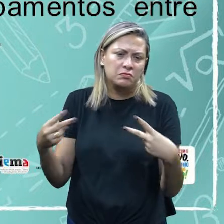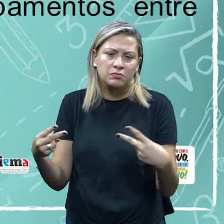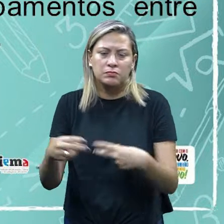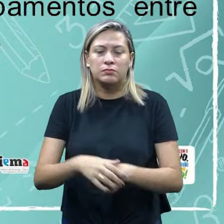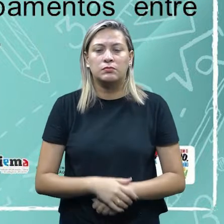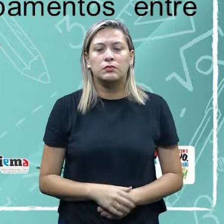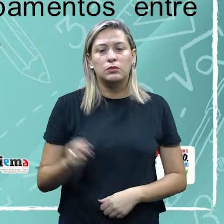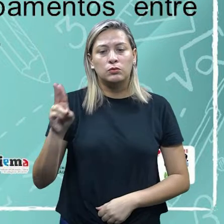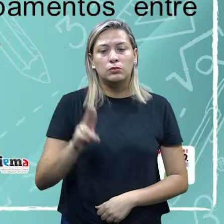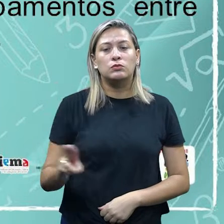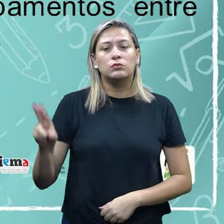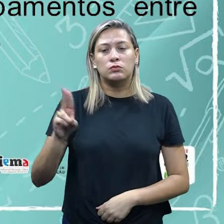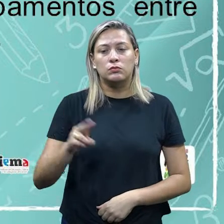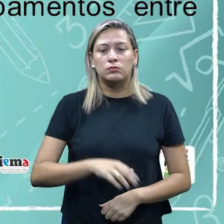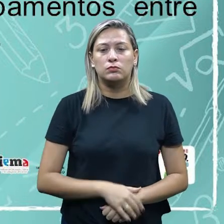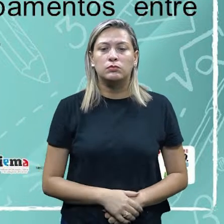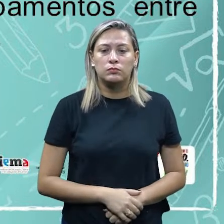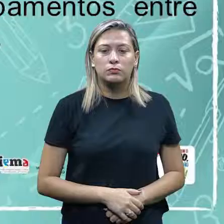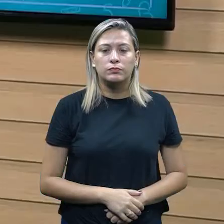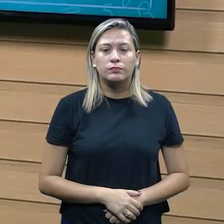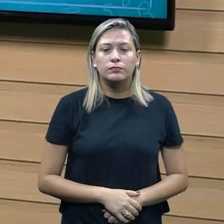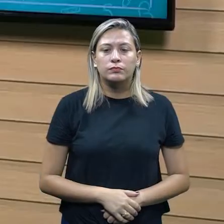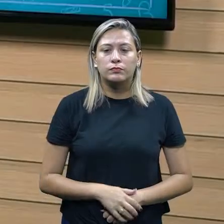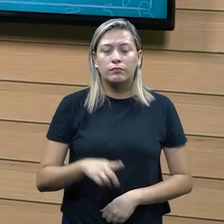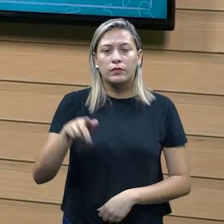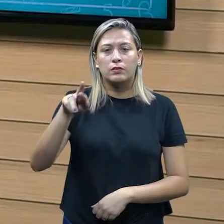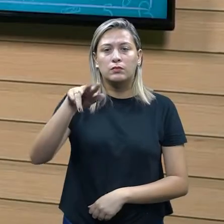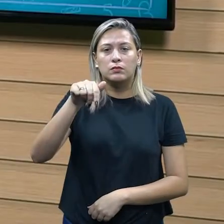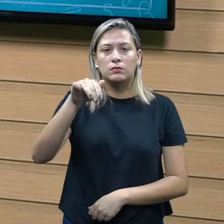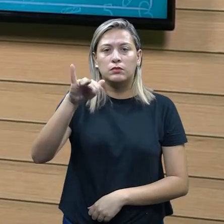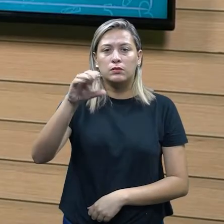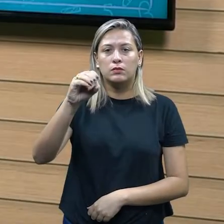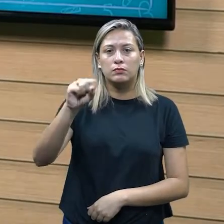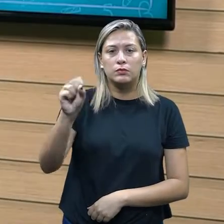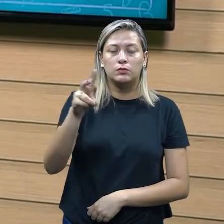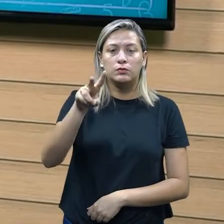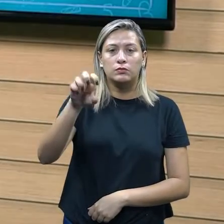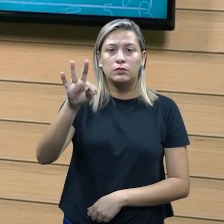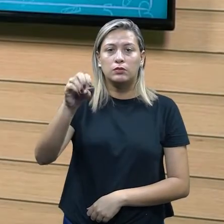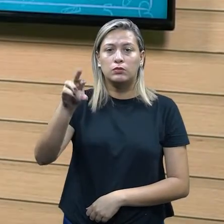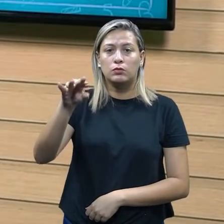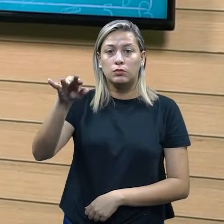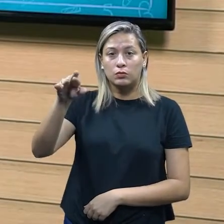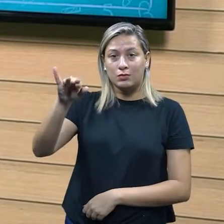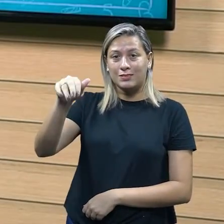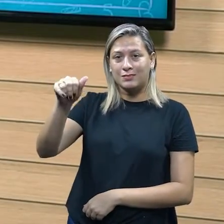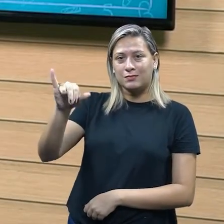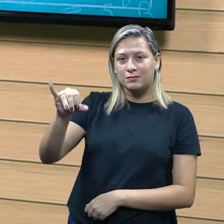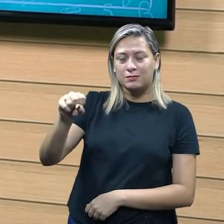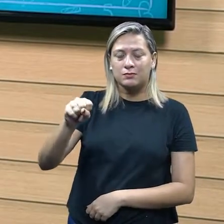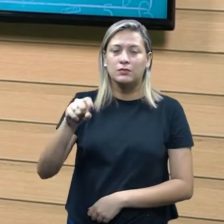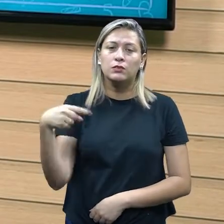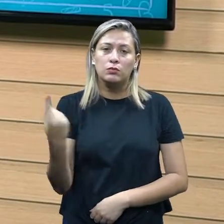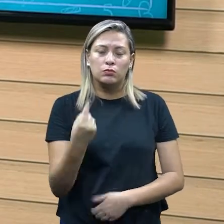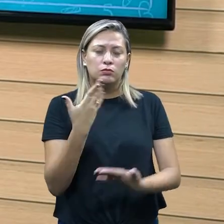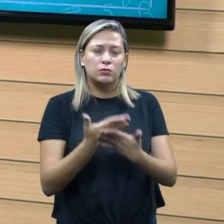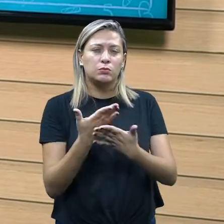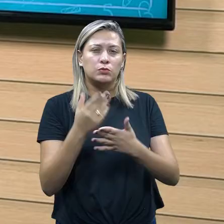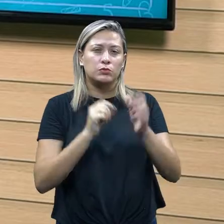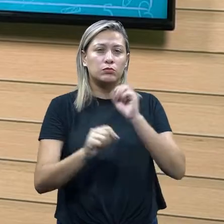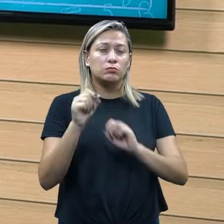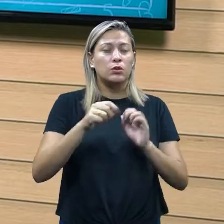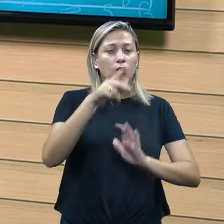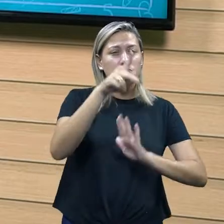de elementos gráficos vetoriais. Então a gente está falando aqui no desenvolvimento de projetos. Então com a utilização